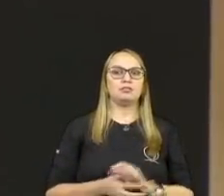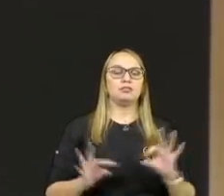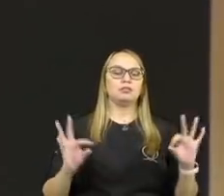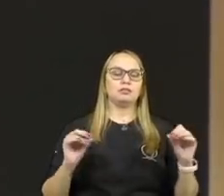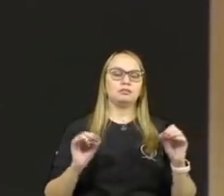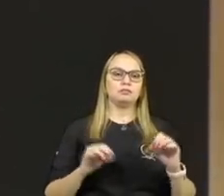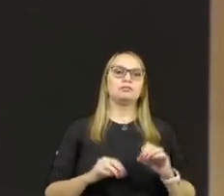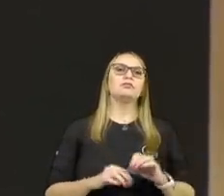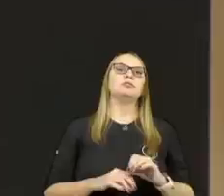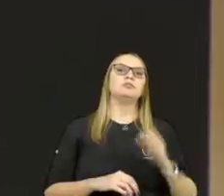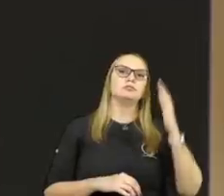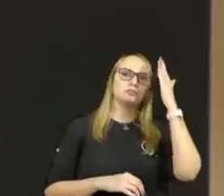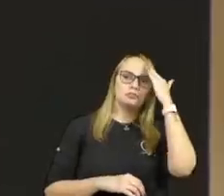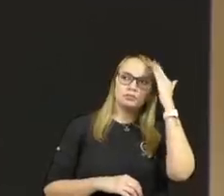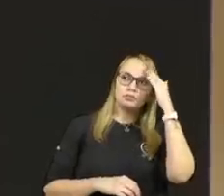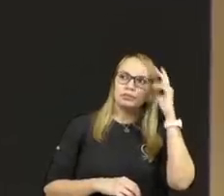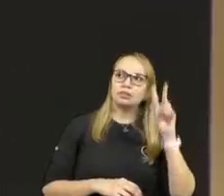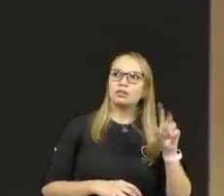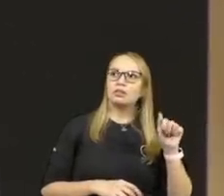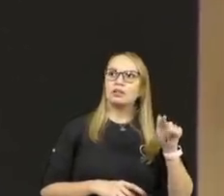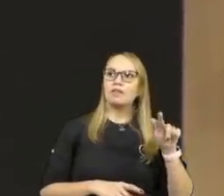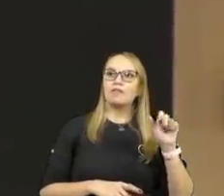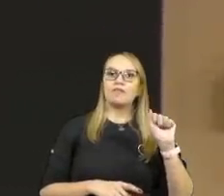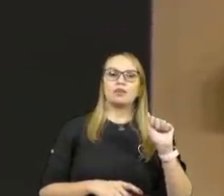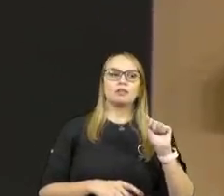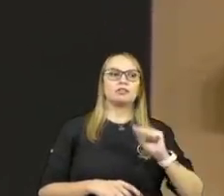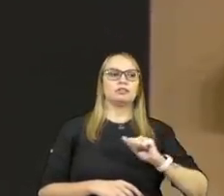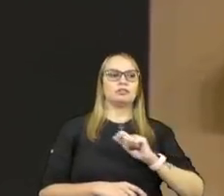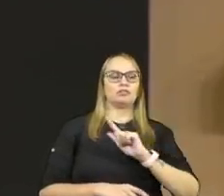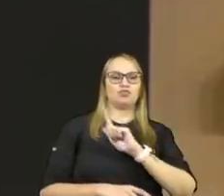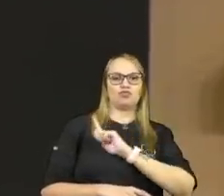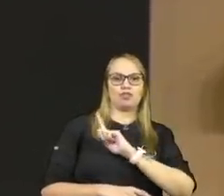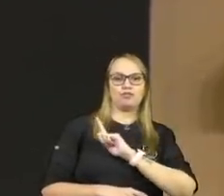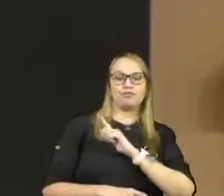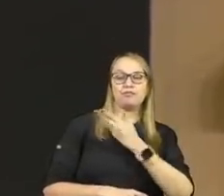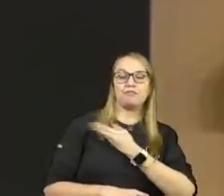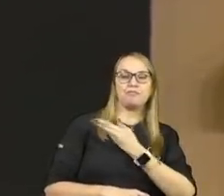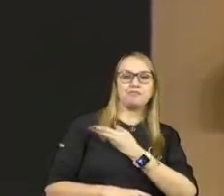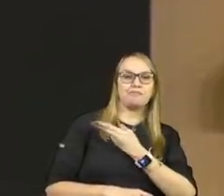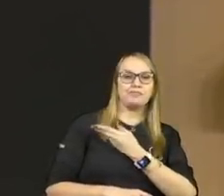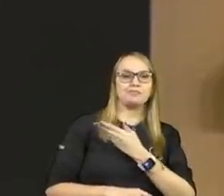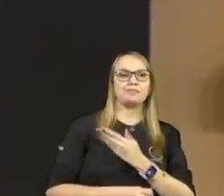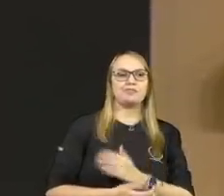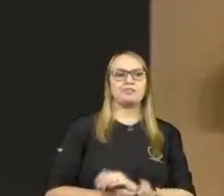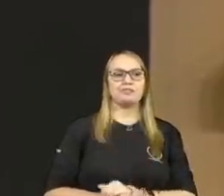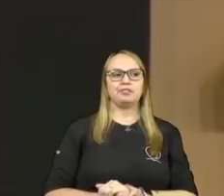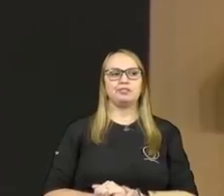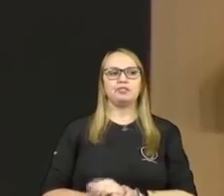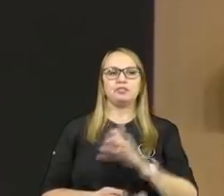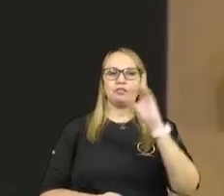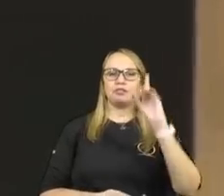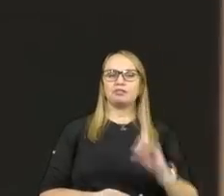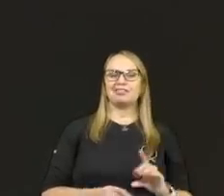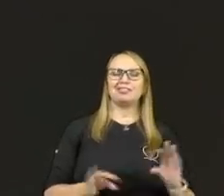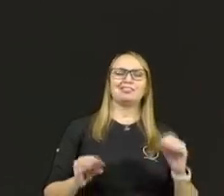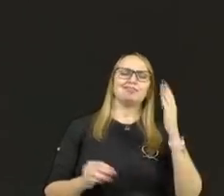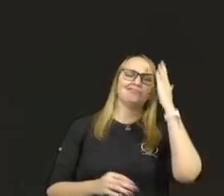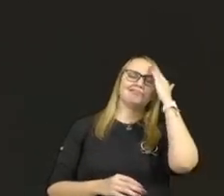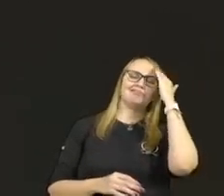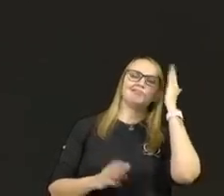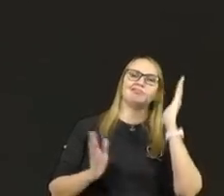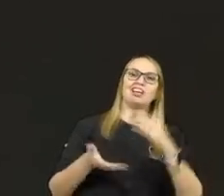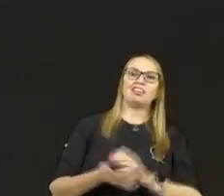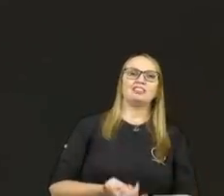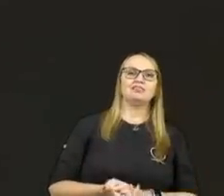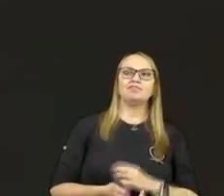sabe que a vaga de gerente é para aquele amiguinho da diretoria. Todo mundo diz, não, ninguém